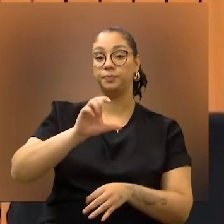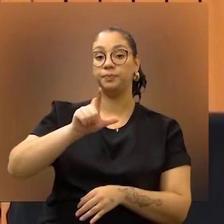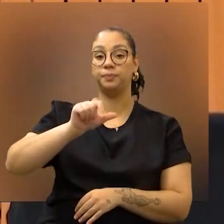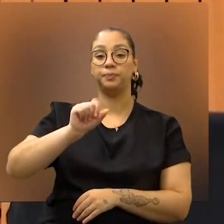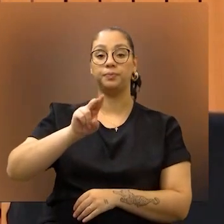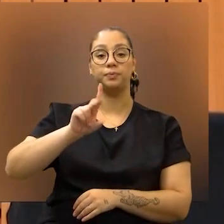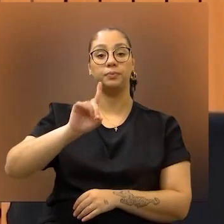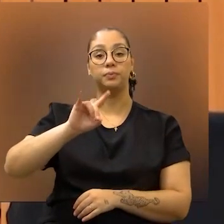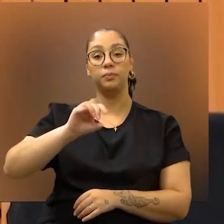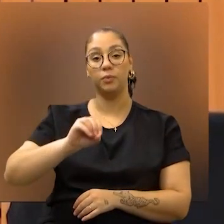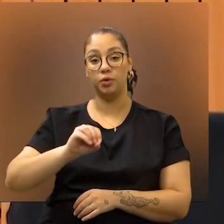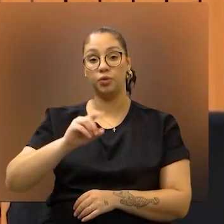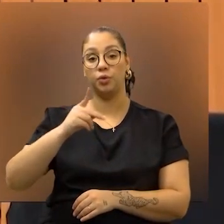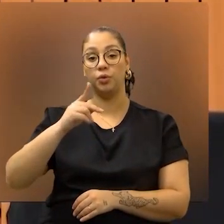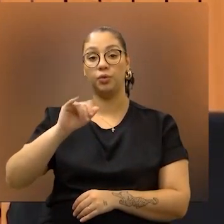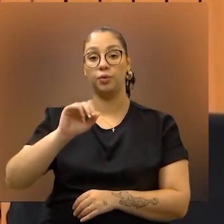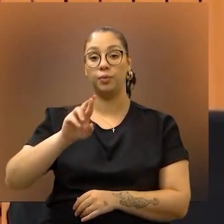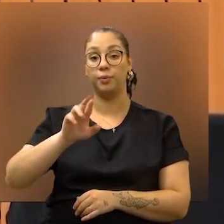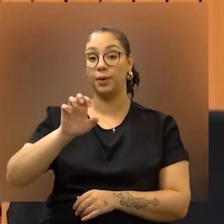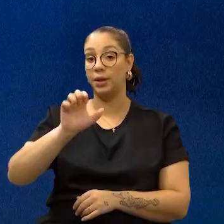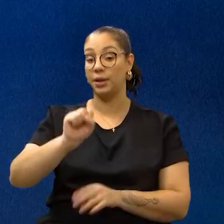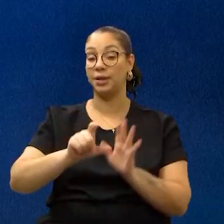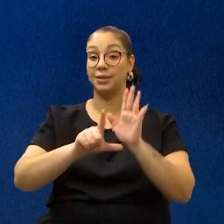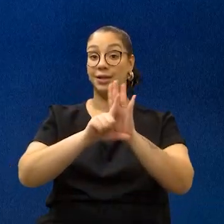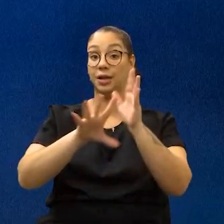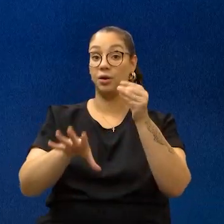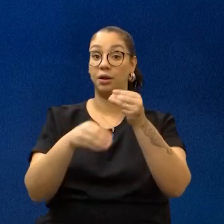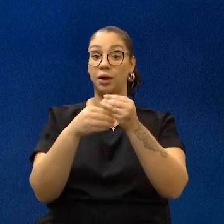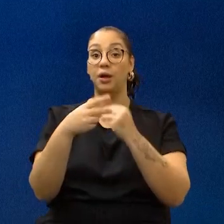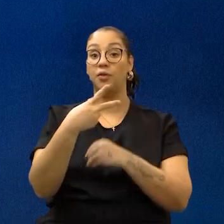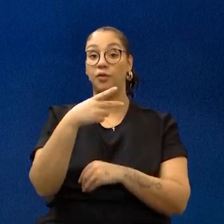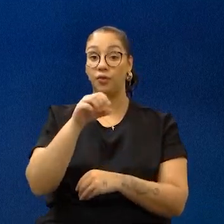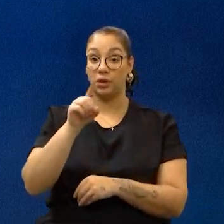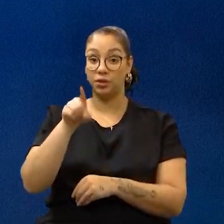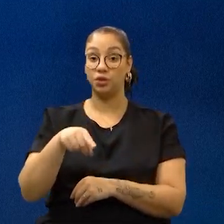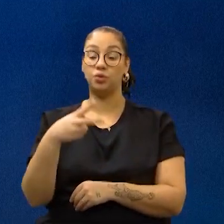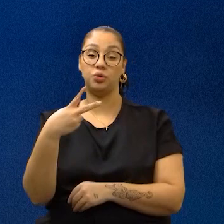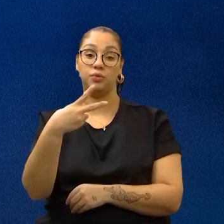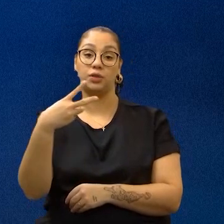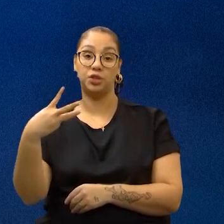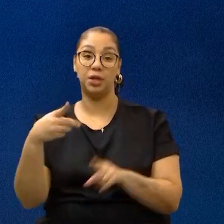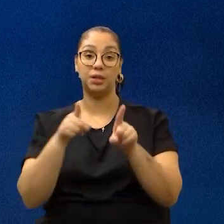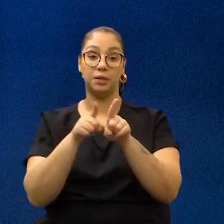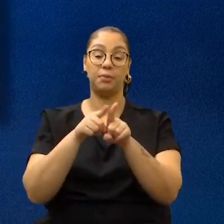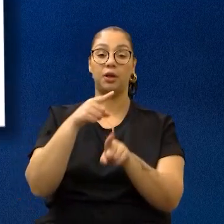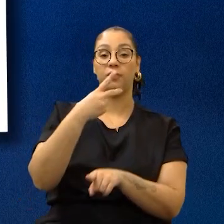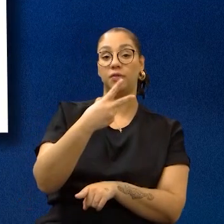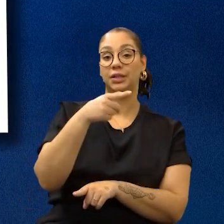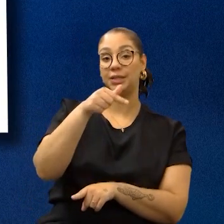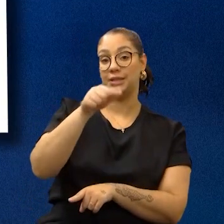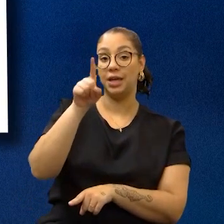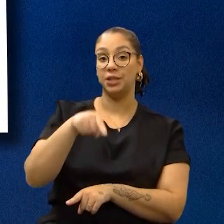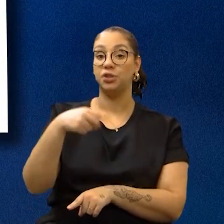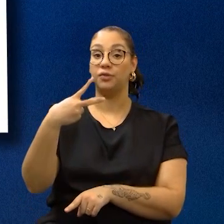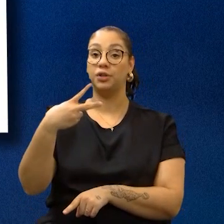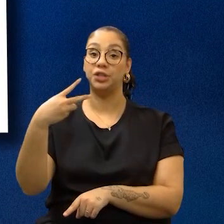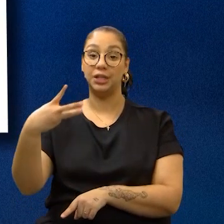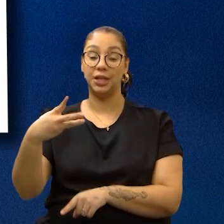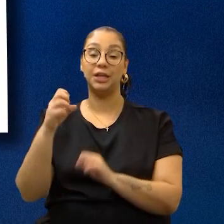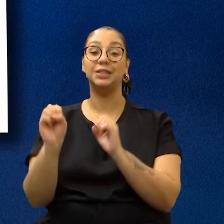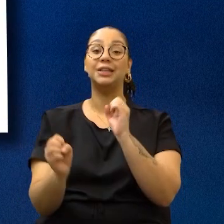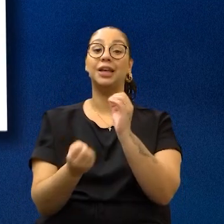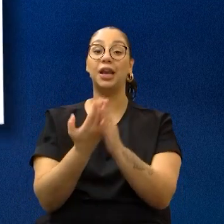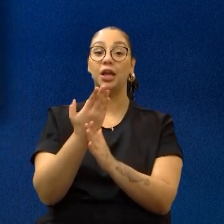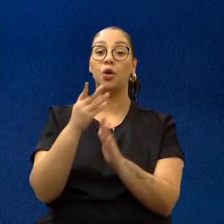Justiça, Cláudio Pires, os projetos de lei complementar 20 de 2023 e 27 de